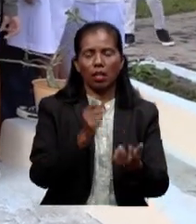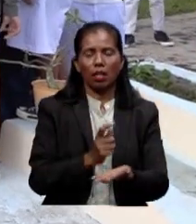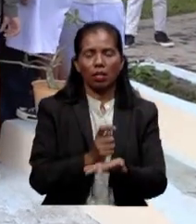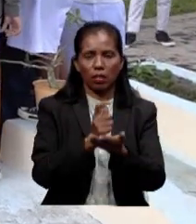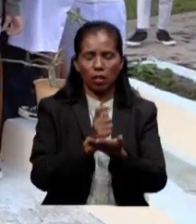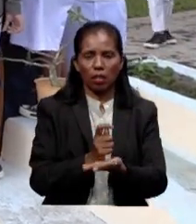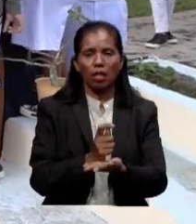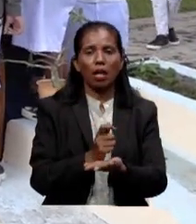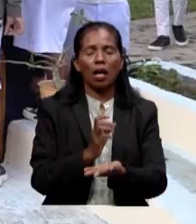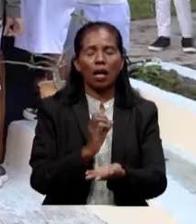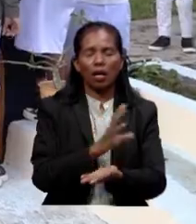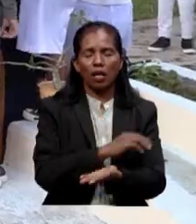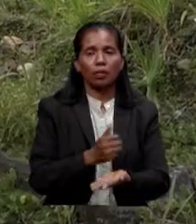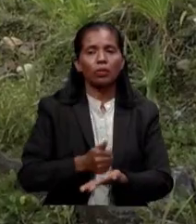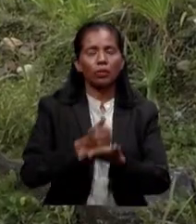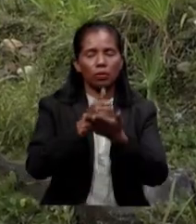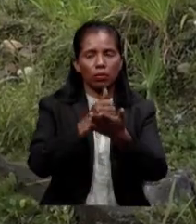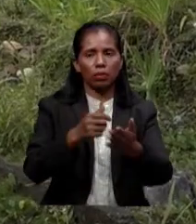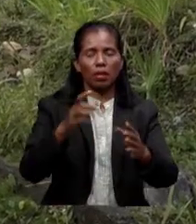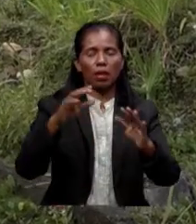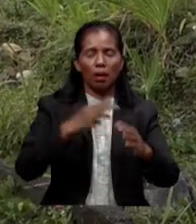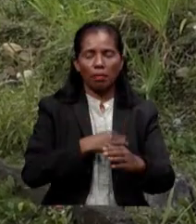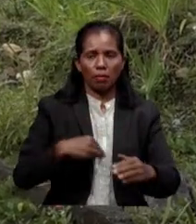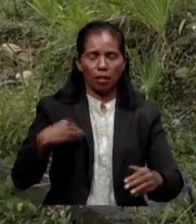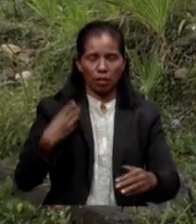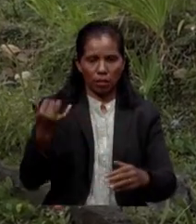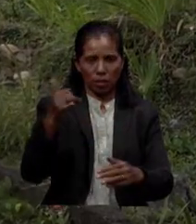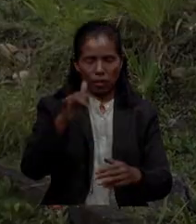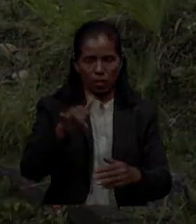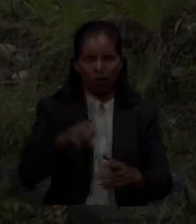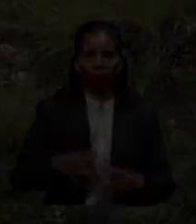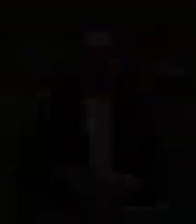Madre Sira atu hadia ricas uma refere. Zimi Fernandes, Juvel da Costa, Gemen.